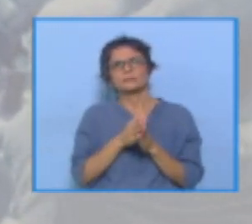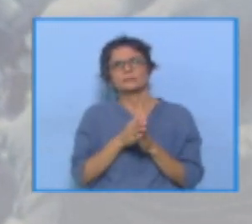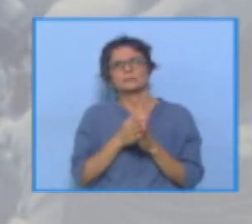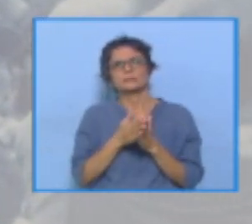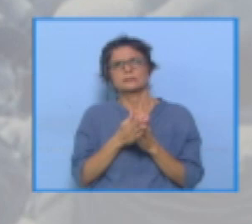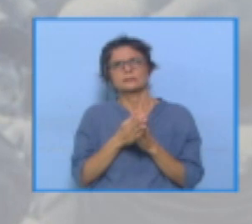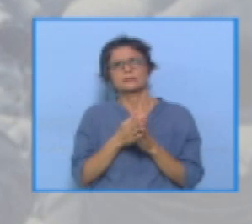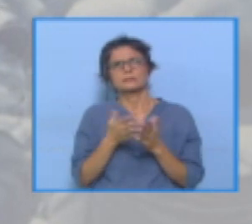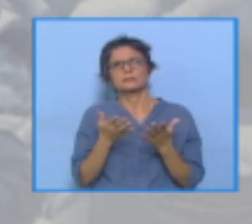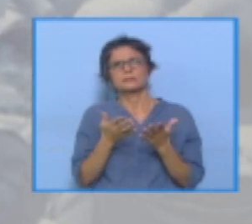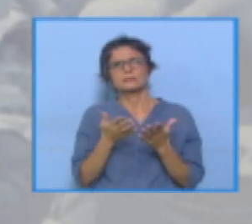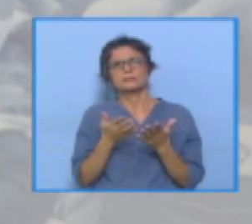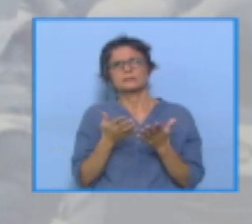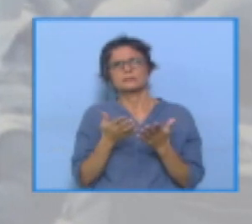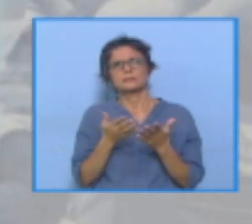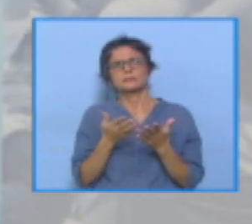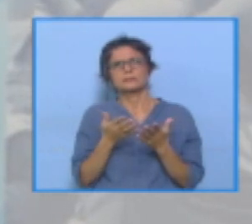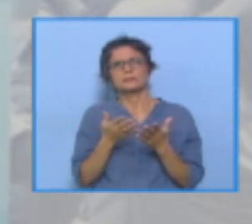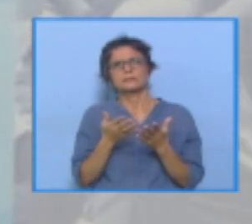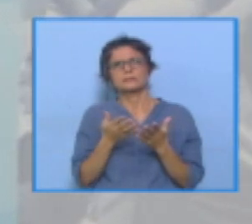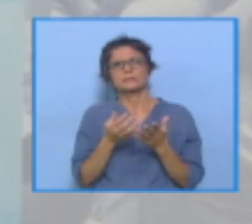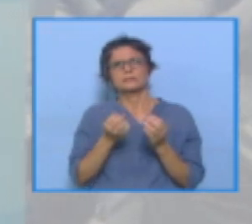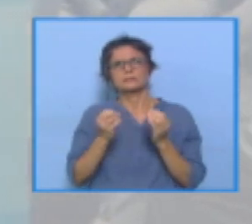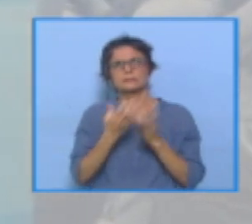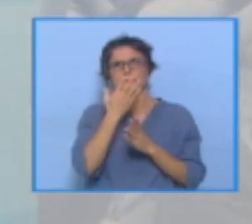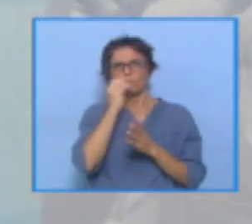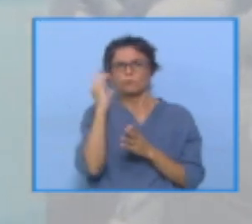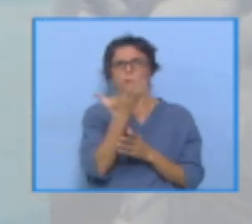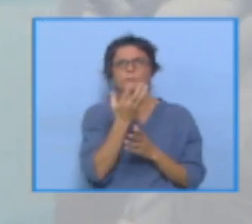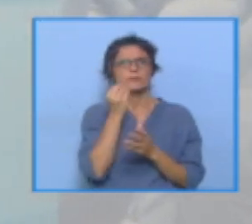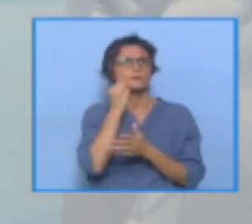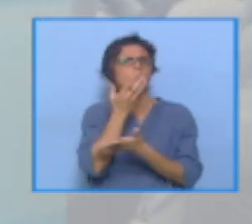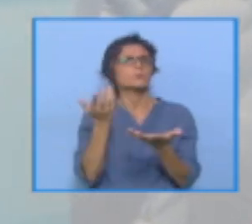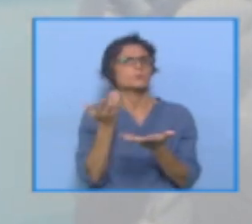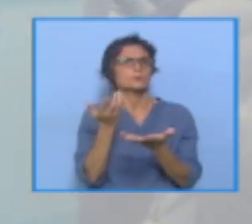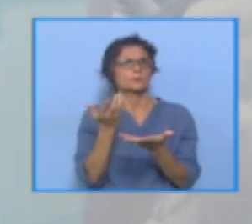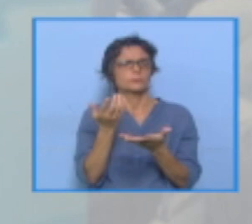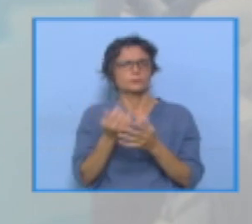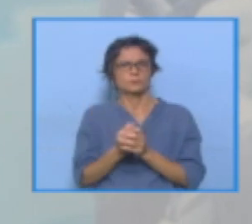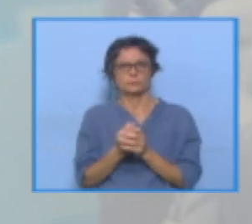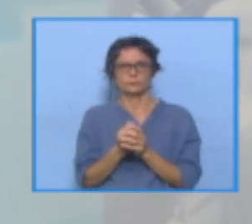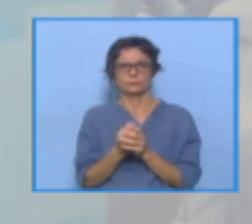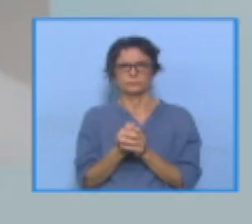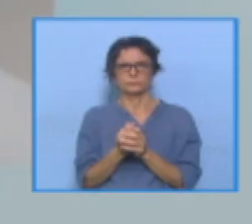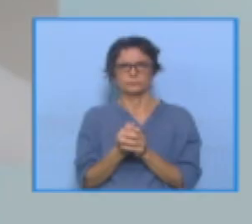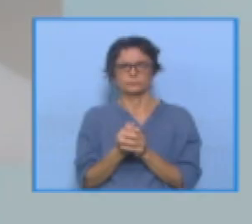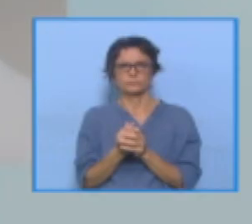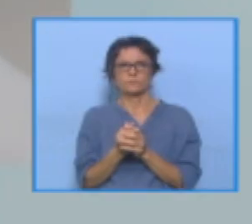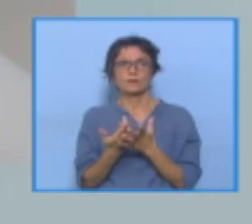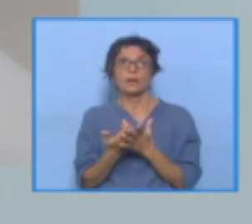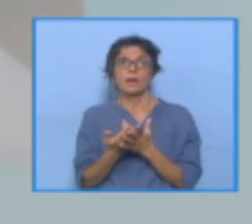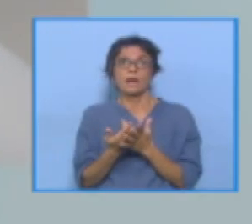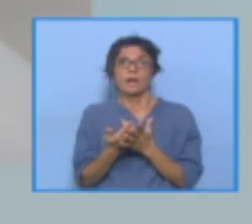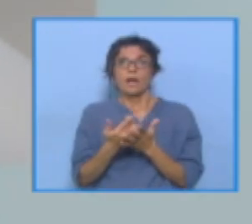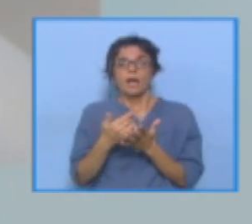da Partilha, que ambiente se cria para a integração de quem é diferente com estas iniciativas? Eu acho que o principal que nós temos